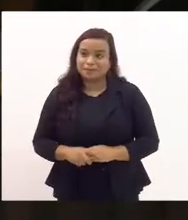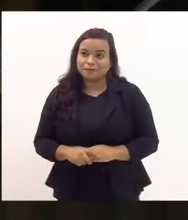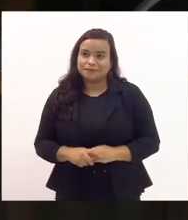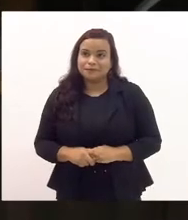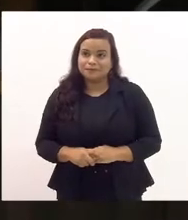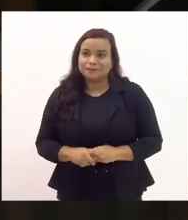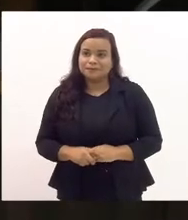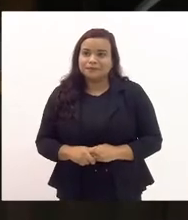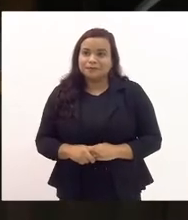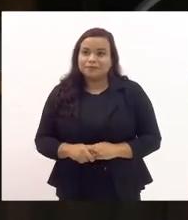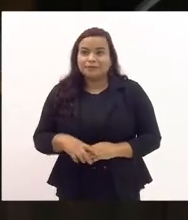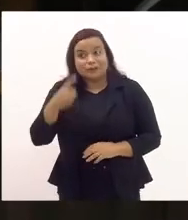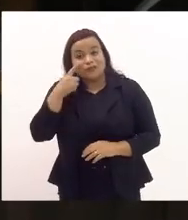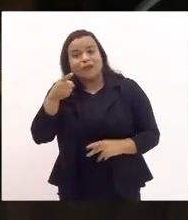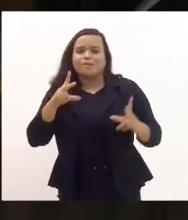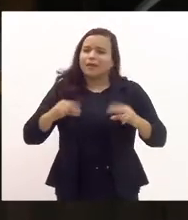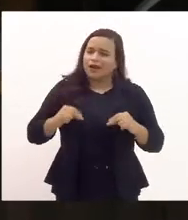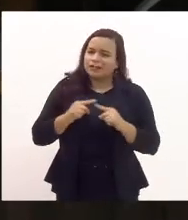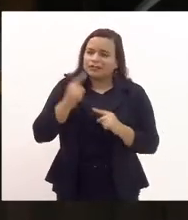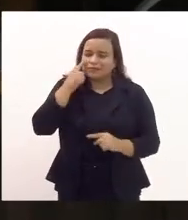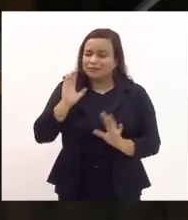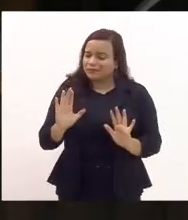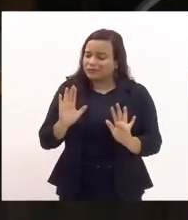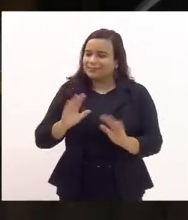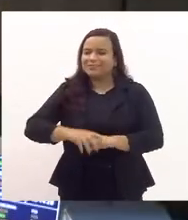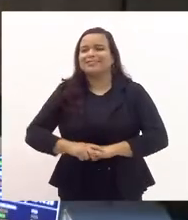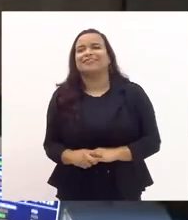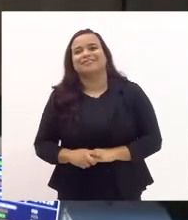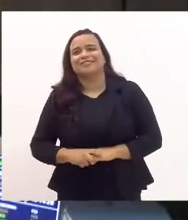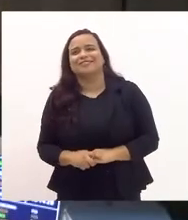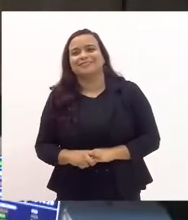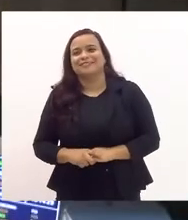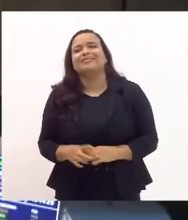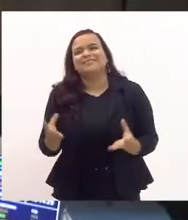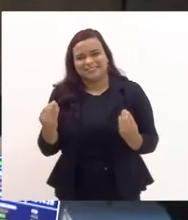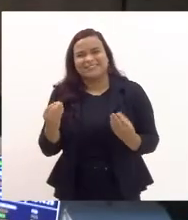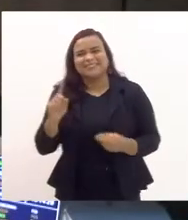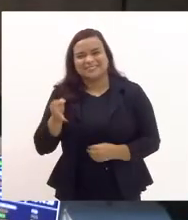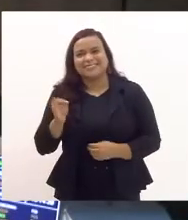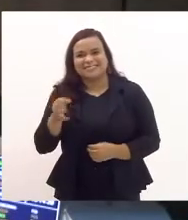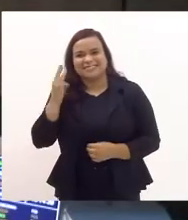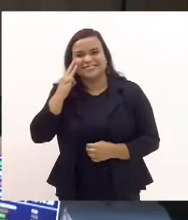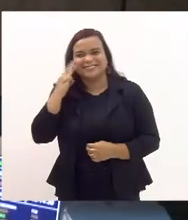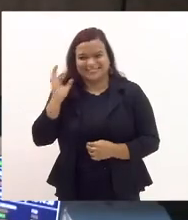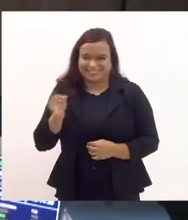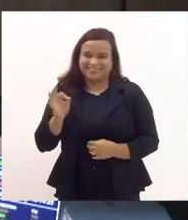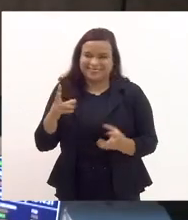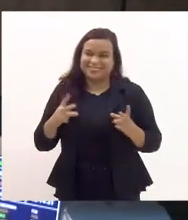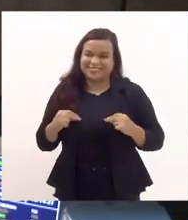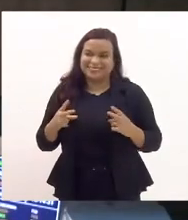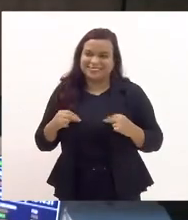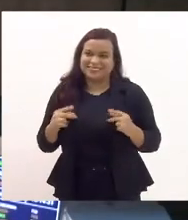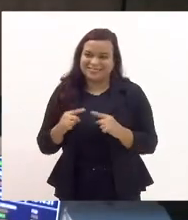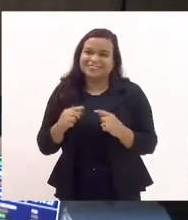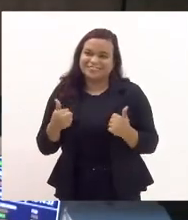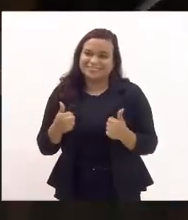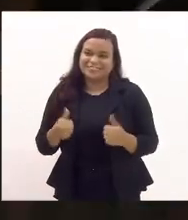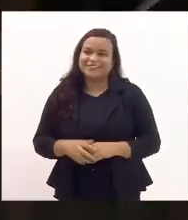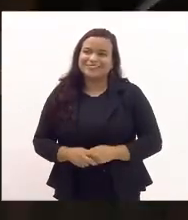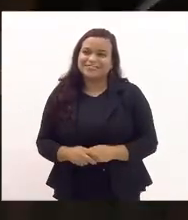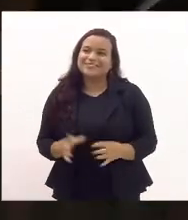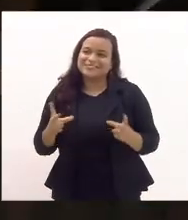a ver se vai sair está merecendo é muito né waldeck é muito